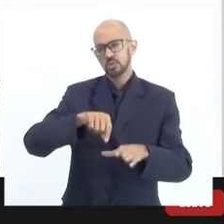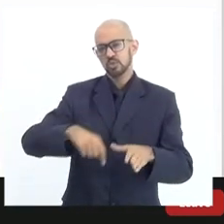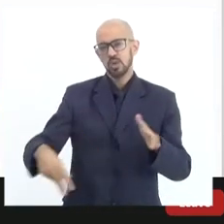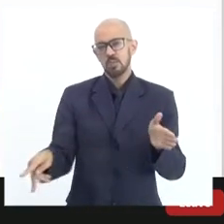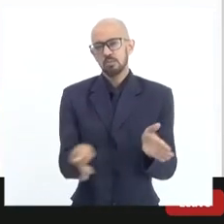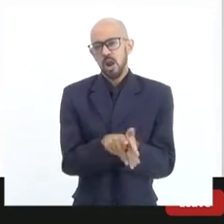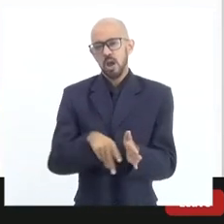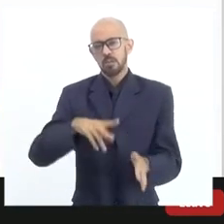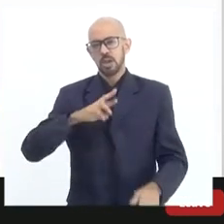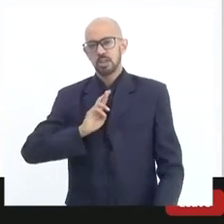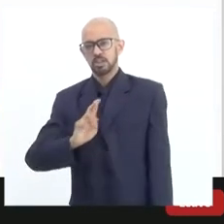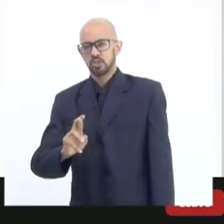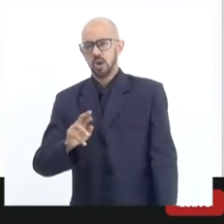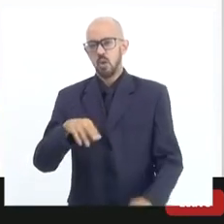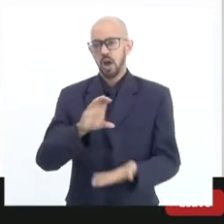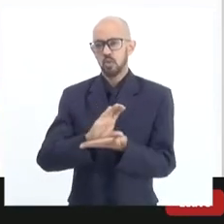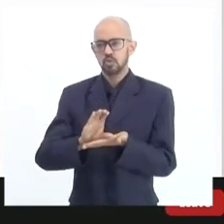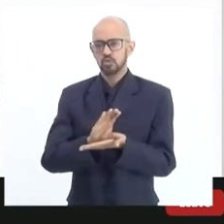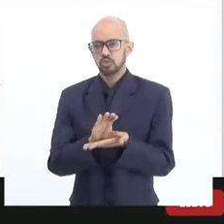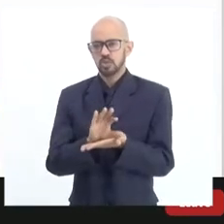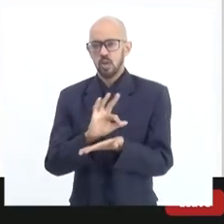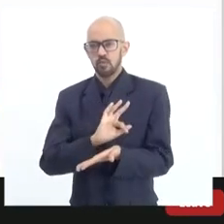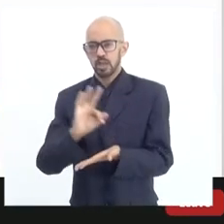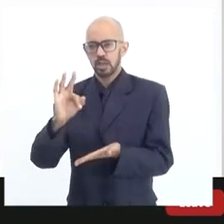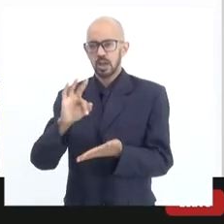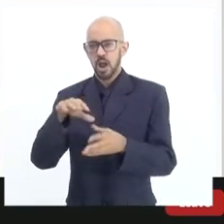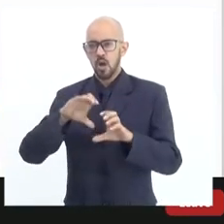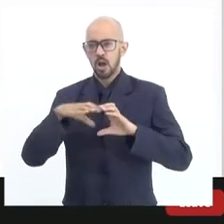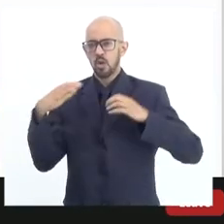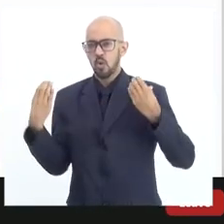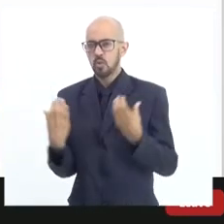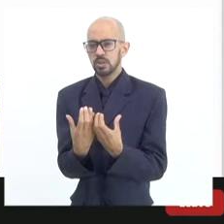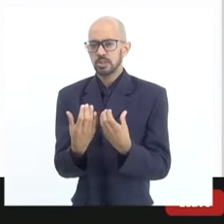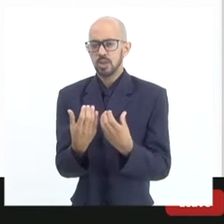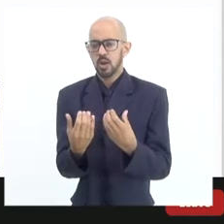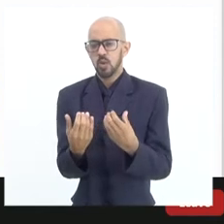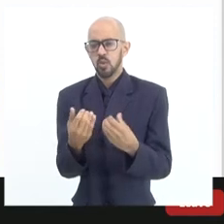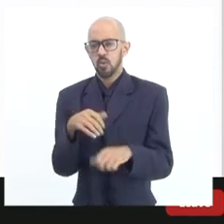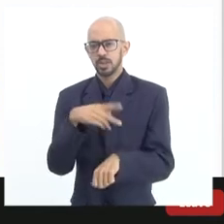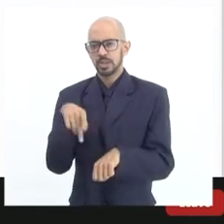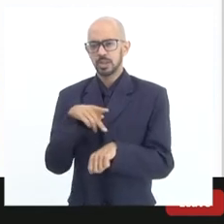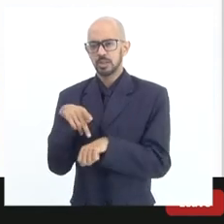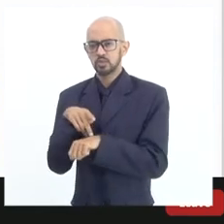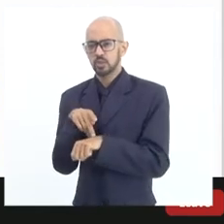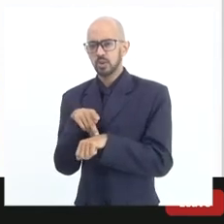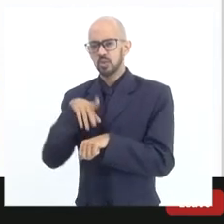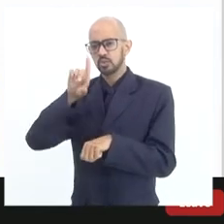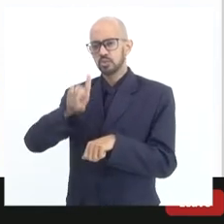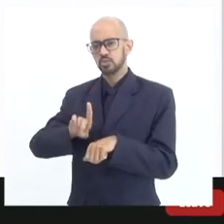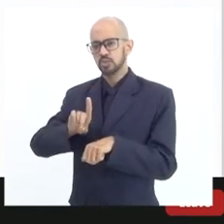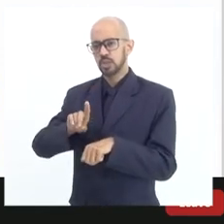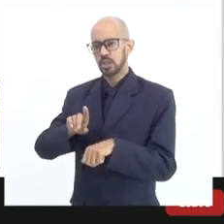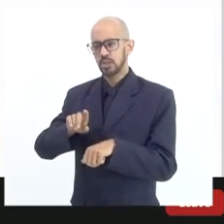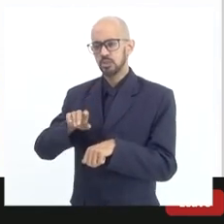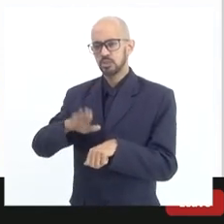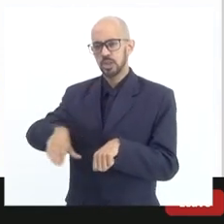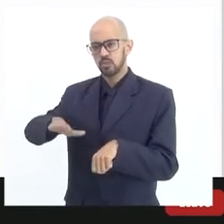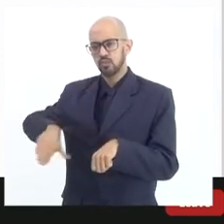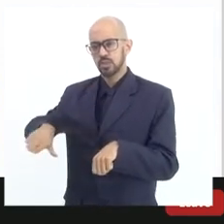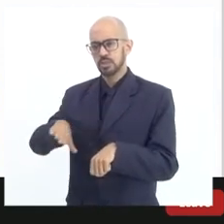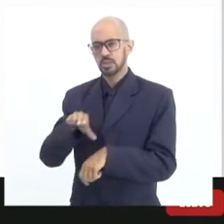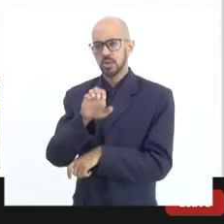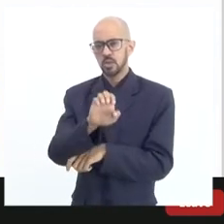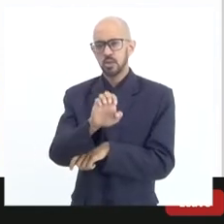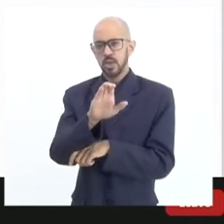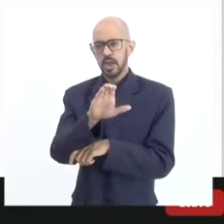A Constituição Federal, a Convenção Internacional dos Direitos da Infância, o ECA, a